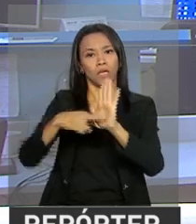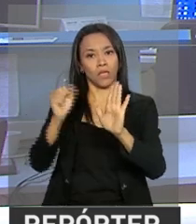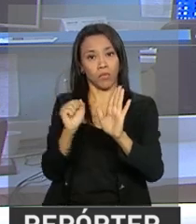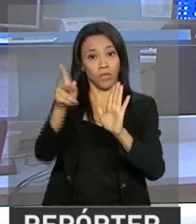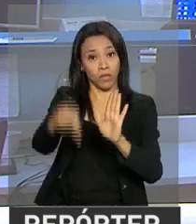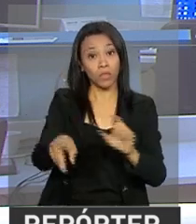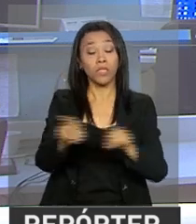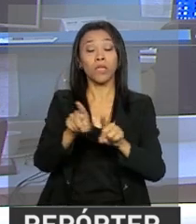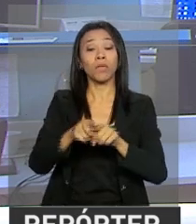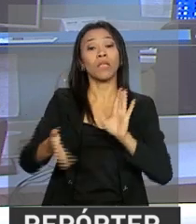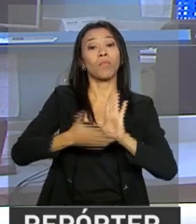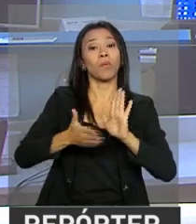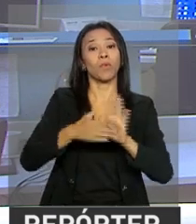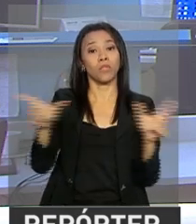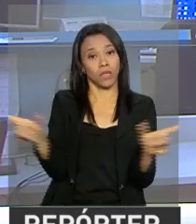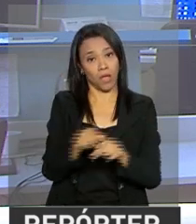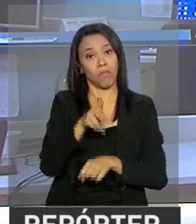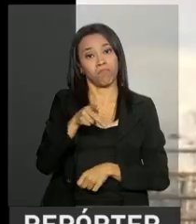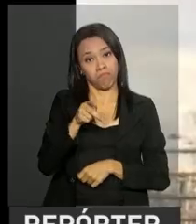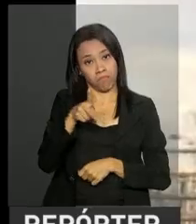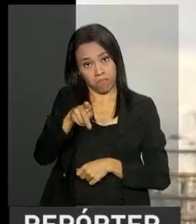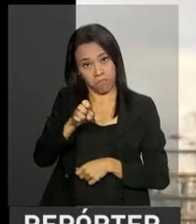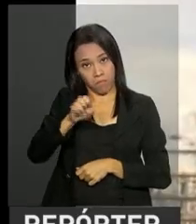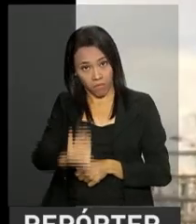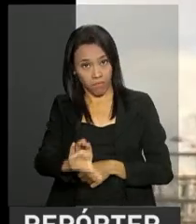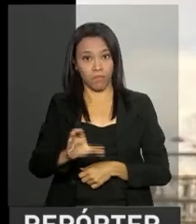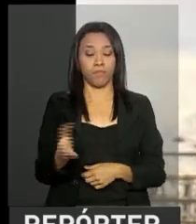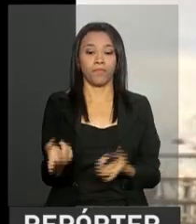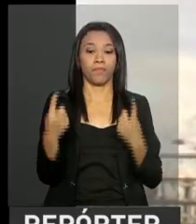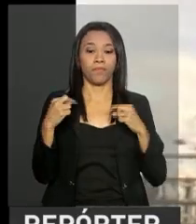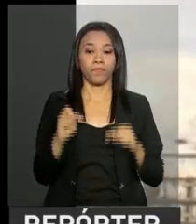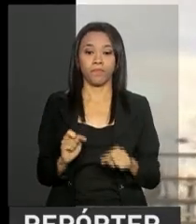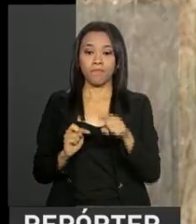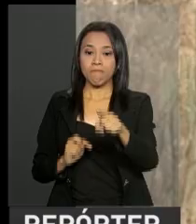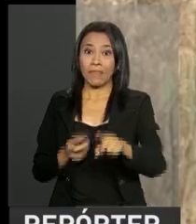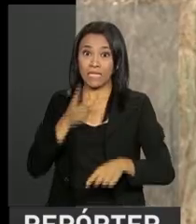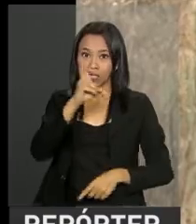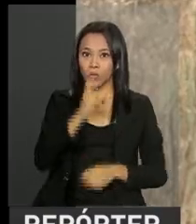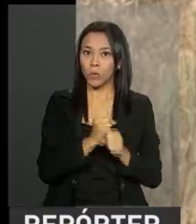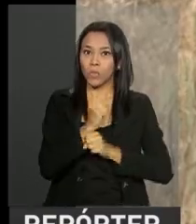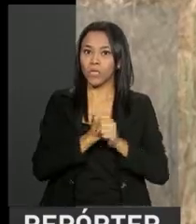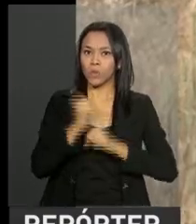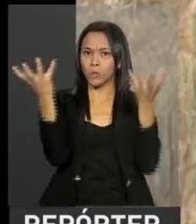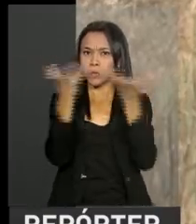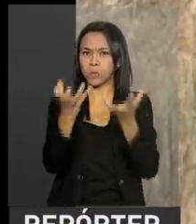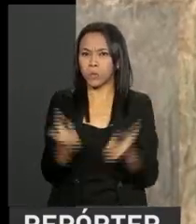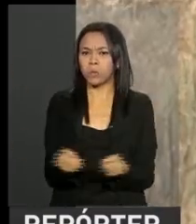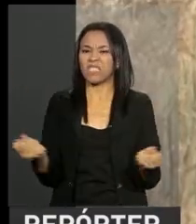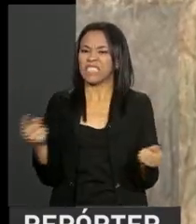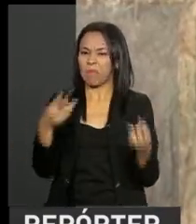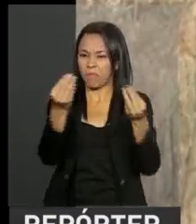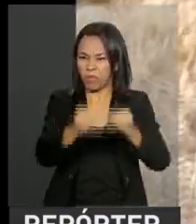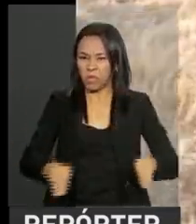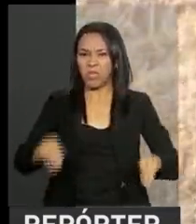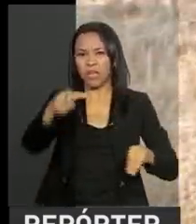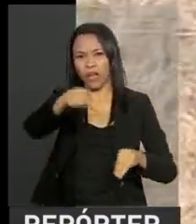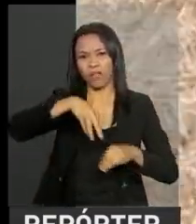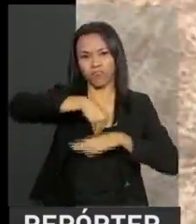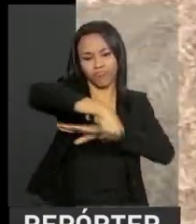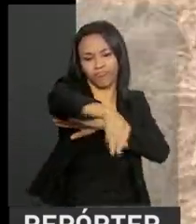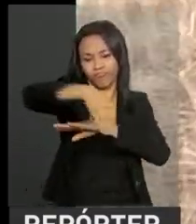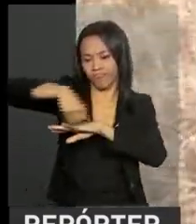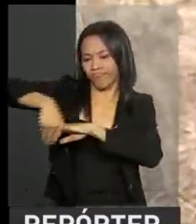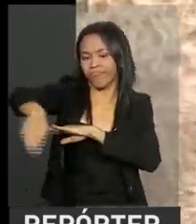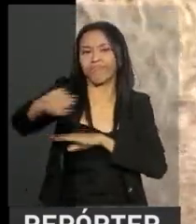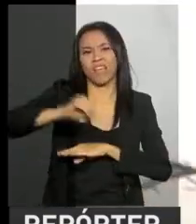que limita os gastos públicos. Os 5 anos de seca prejudicaram a produção em vários locais do Nordeste